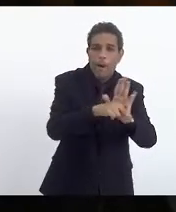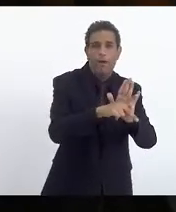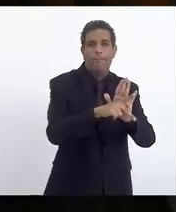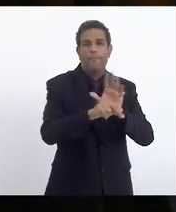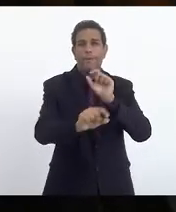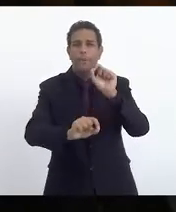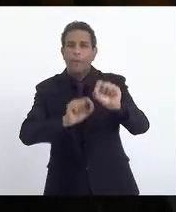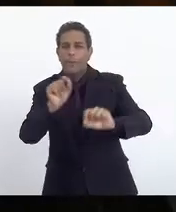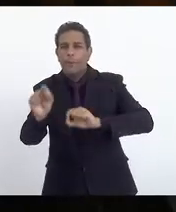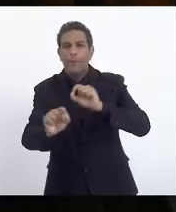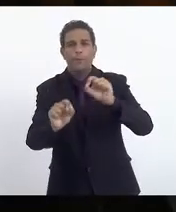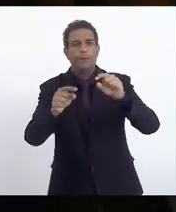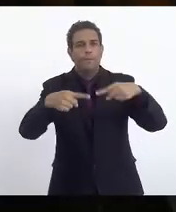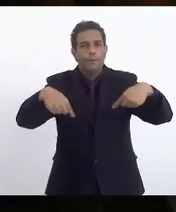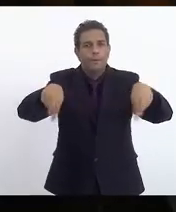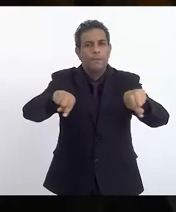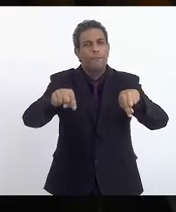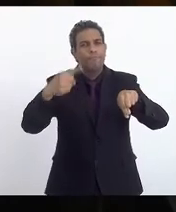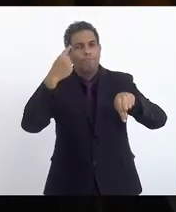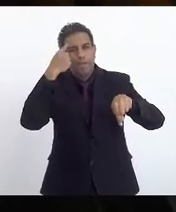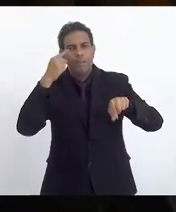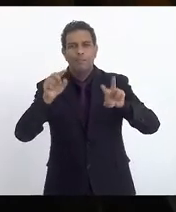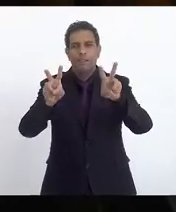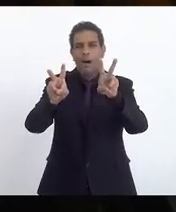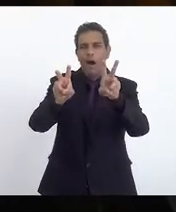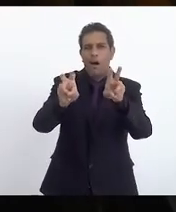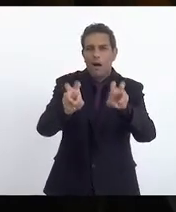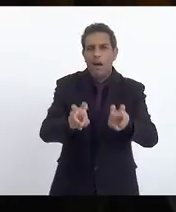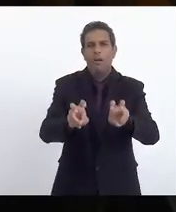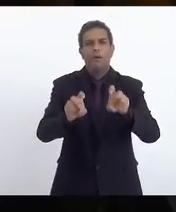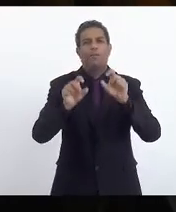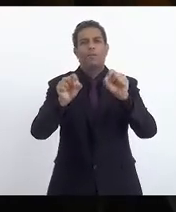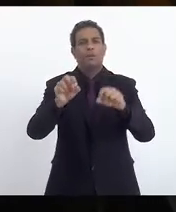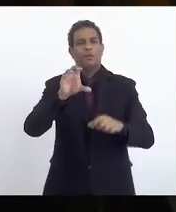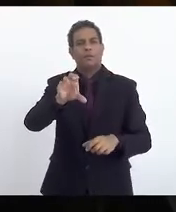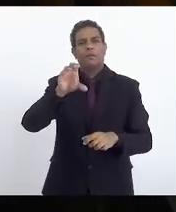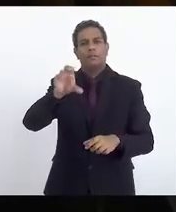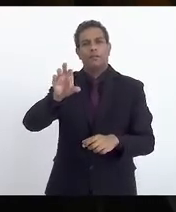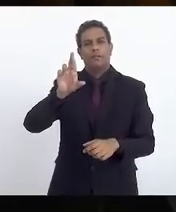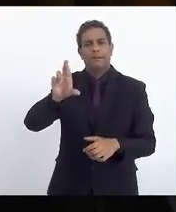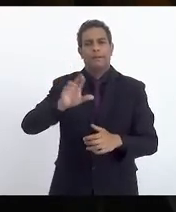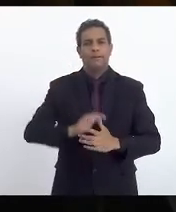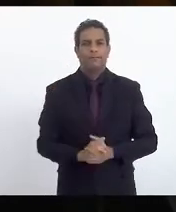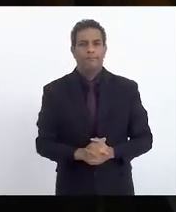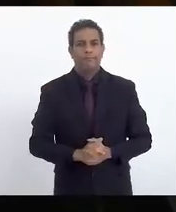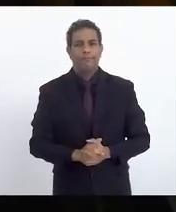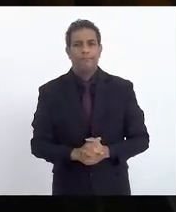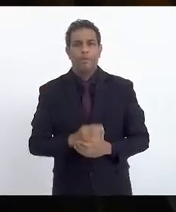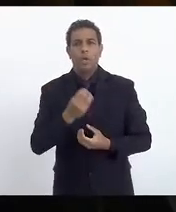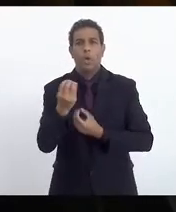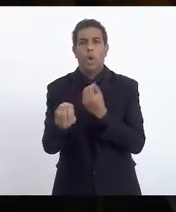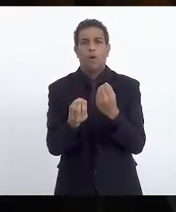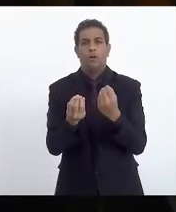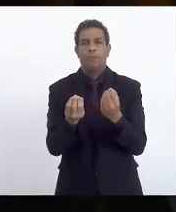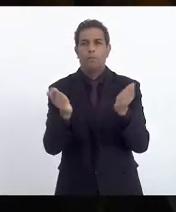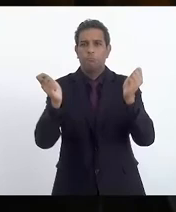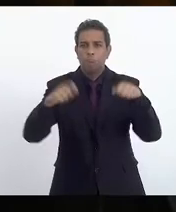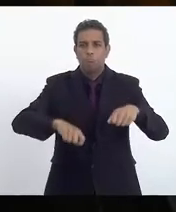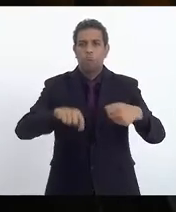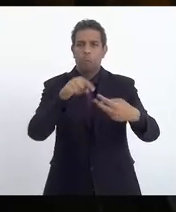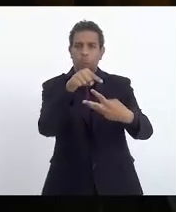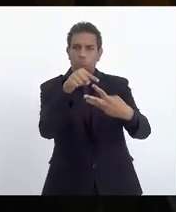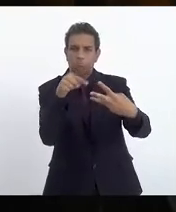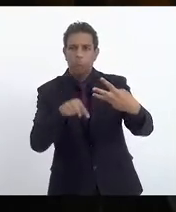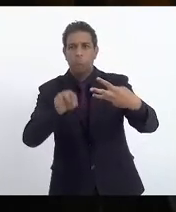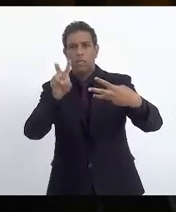dos Pólos com ela vossa excelência' conhece esse tema também a própria CCR entrou na justiça para se livrar da Conceição Então são